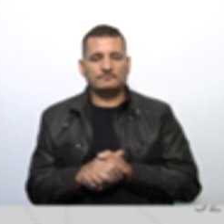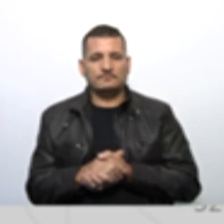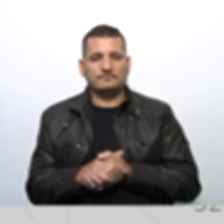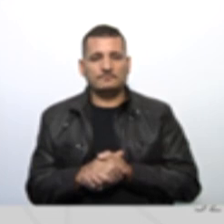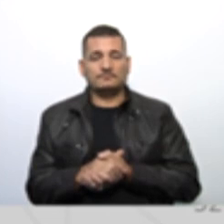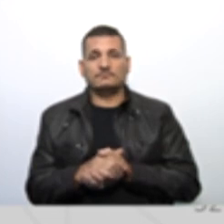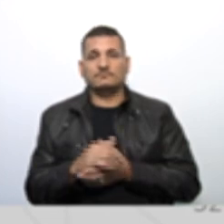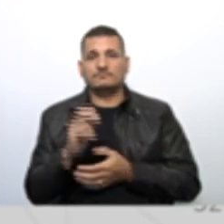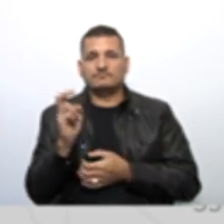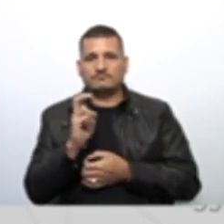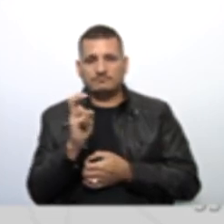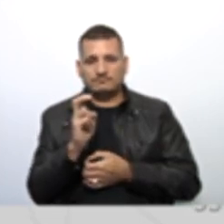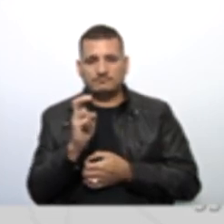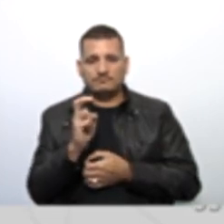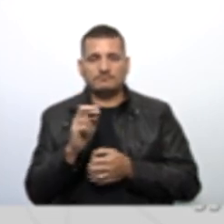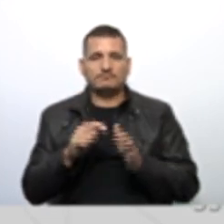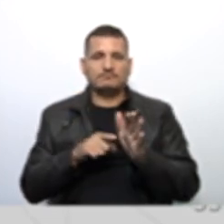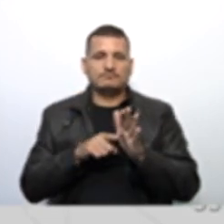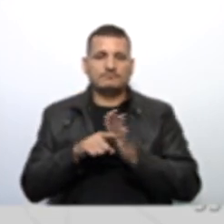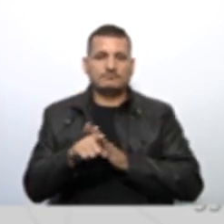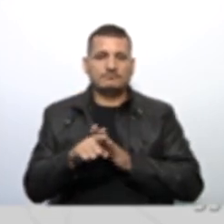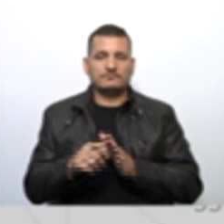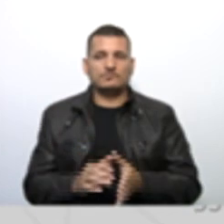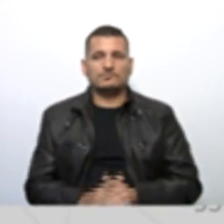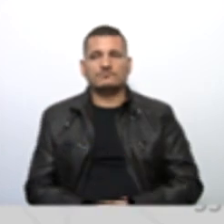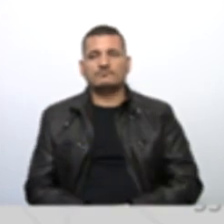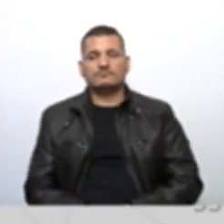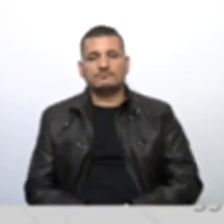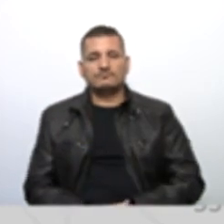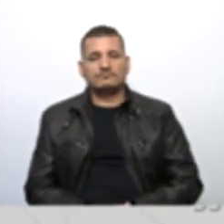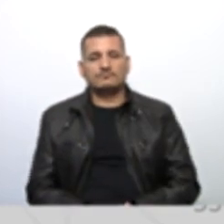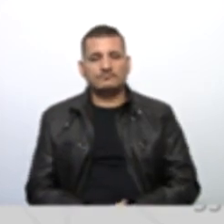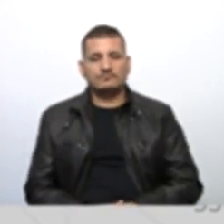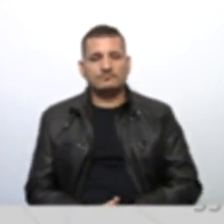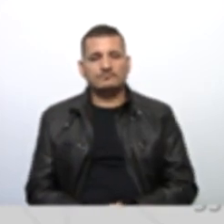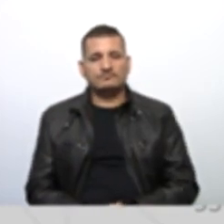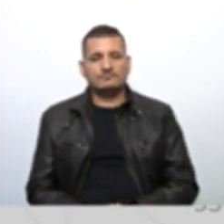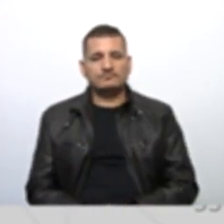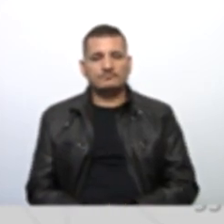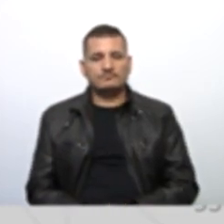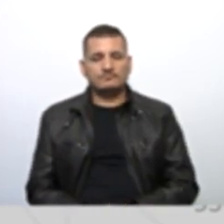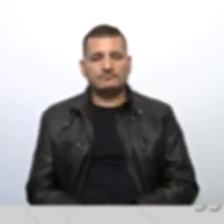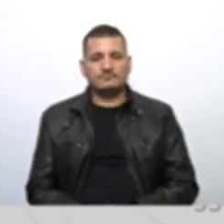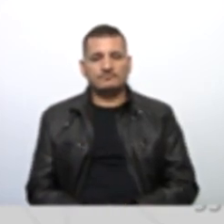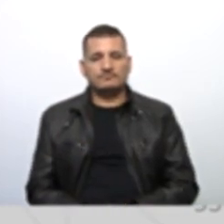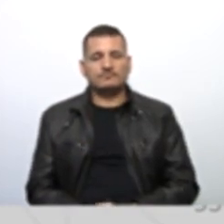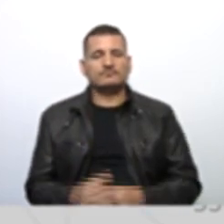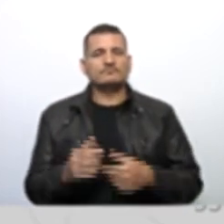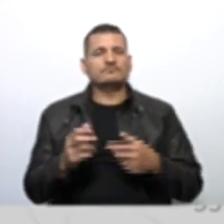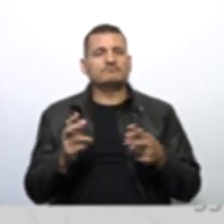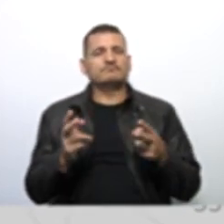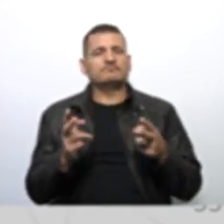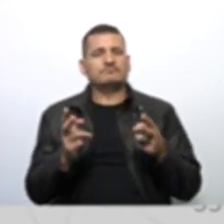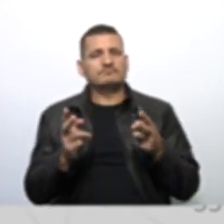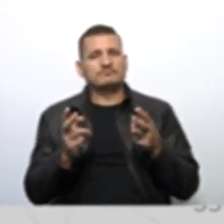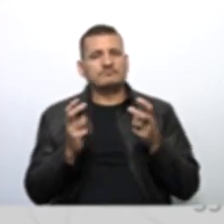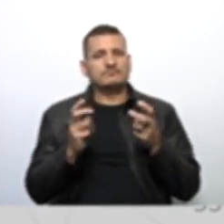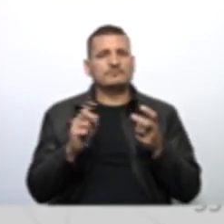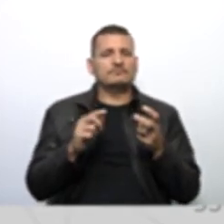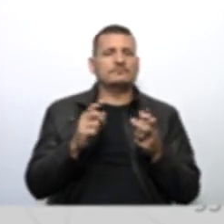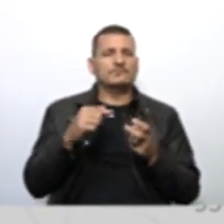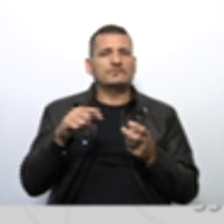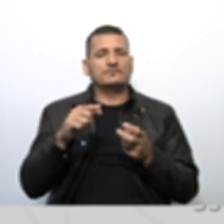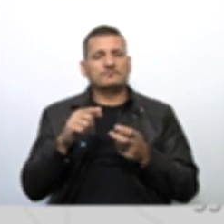é a questão 5, que nós vamos ter mais tempo nela. Por quê? Eu percebi que foi a questão que vocês tiveram